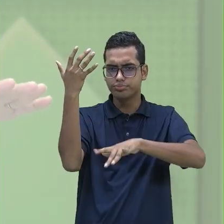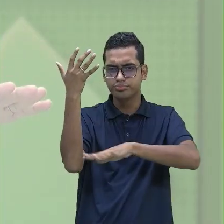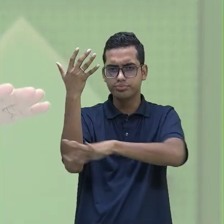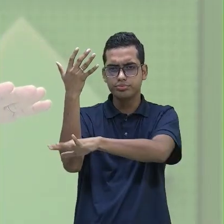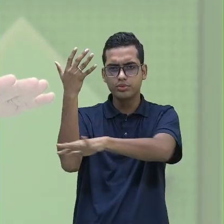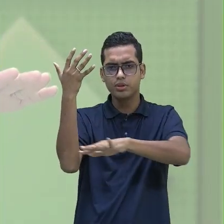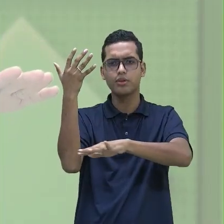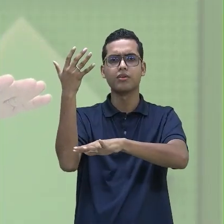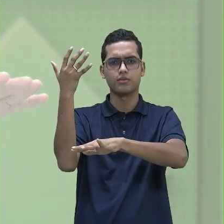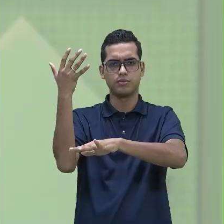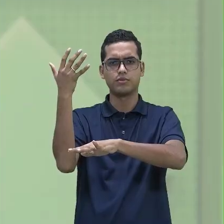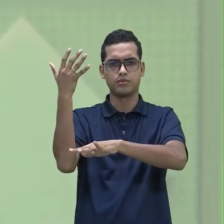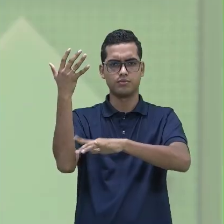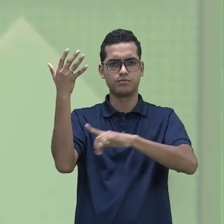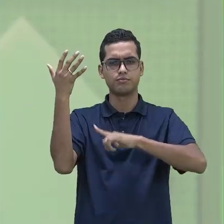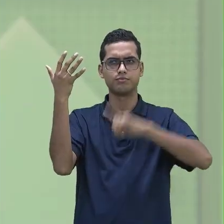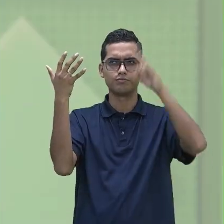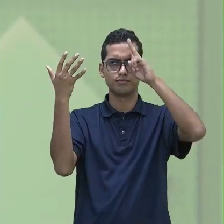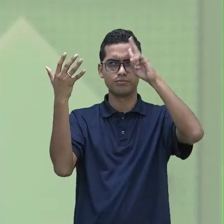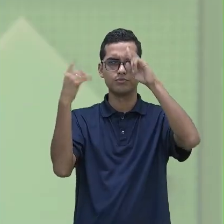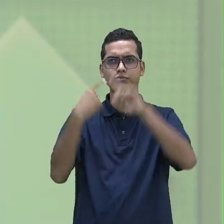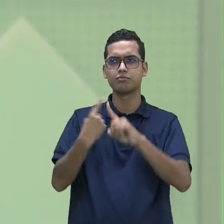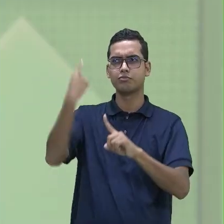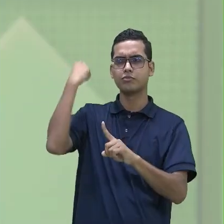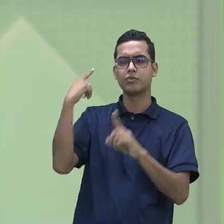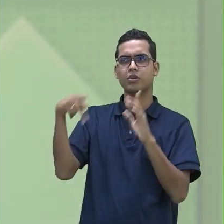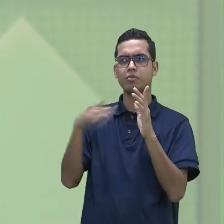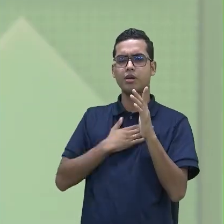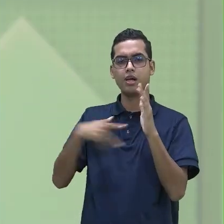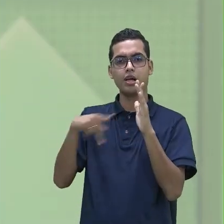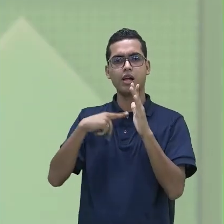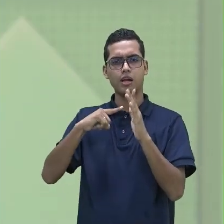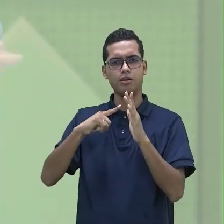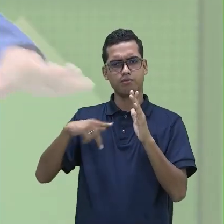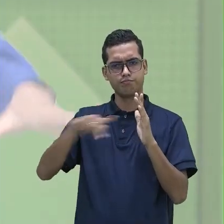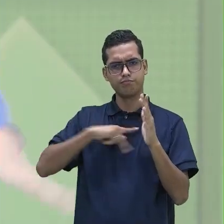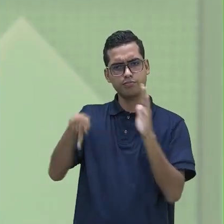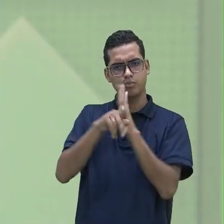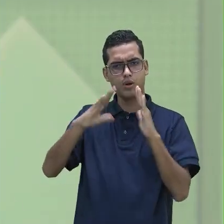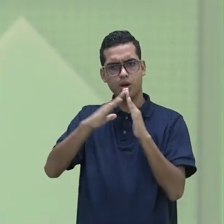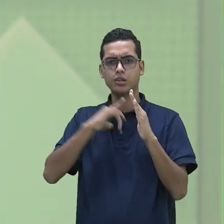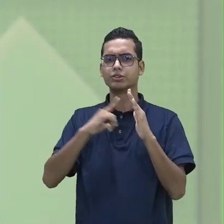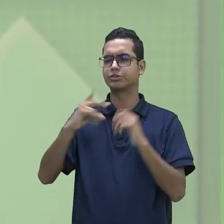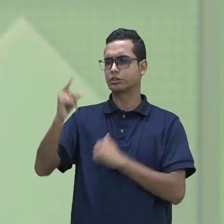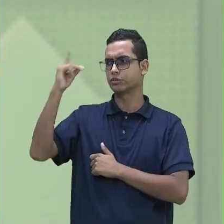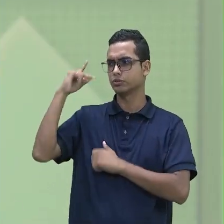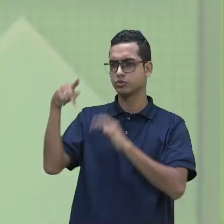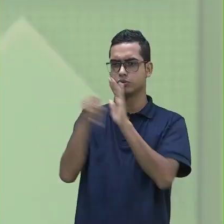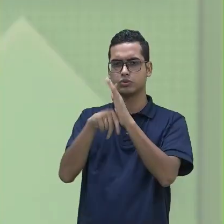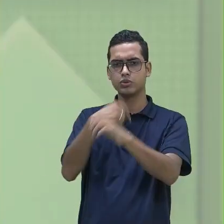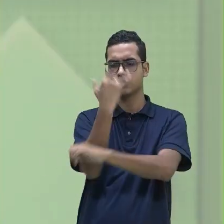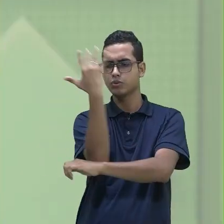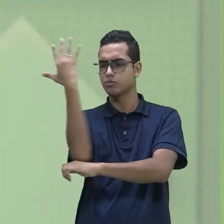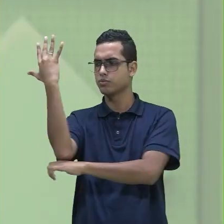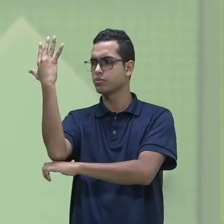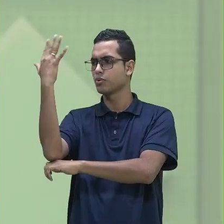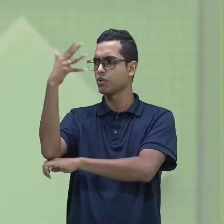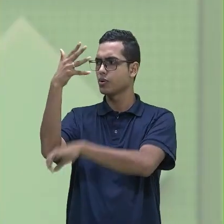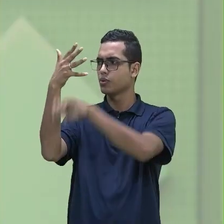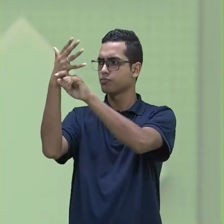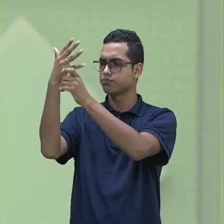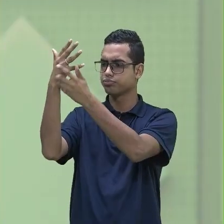de jambeiro, eu lembro bem que em casa tinha uma árvore de jambo. E aí fica tudo vermelho, tudo bonito, uma